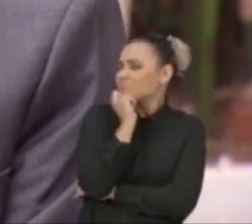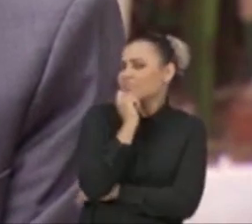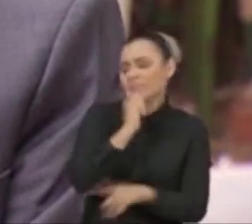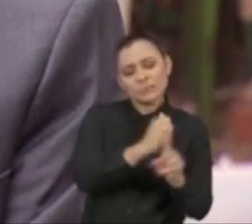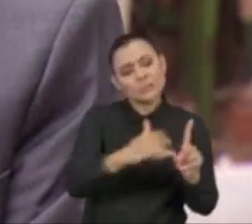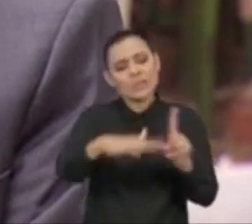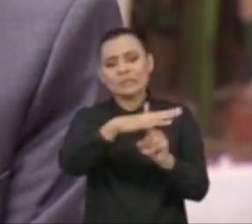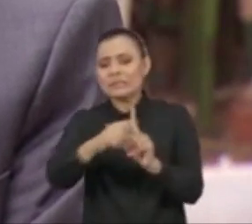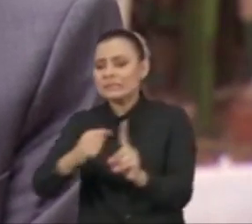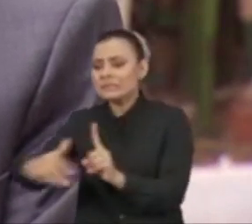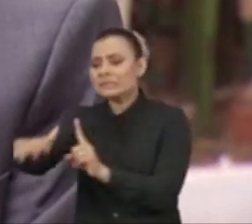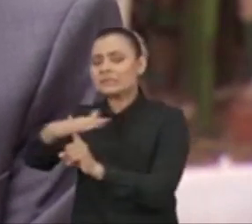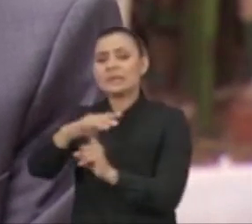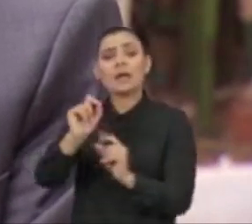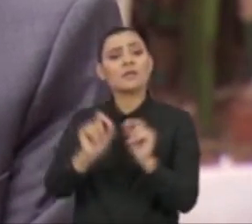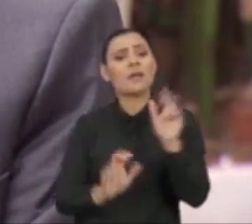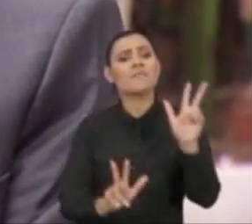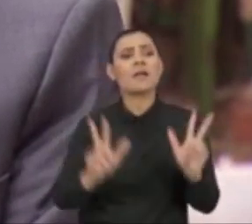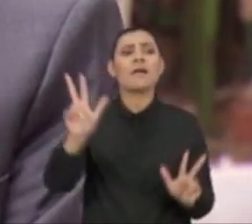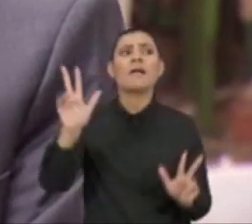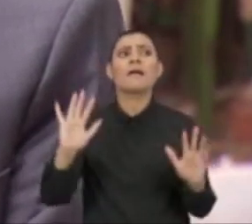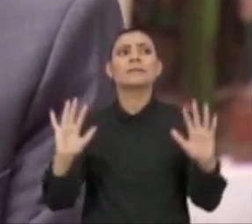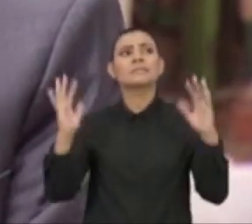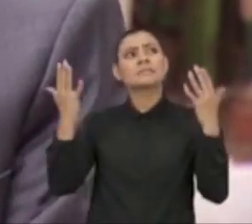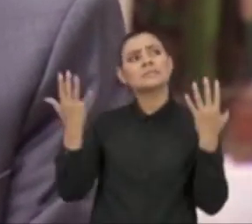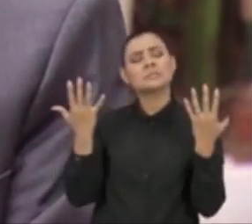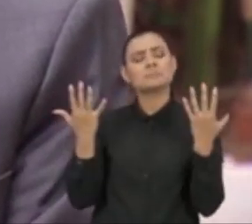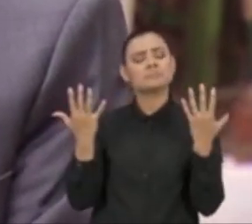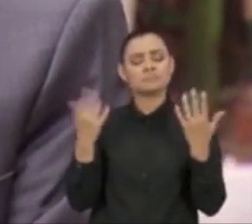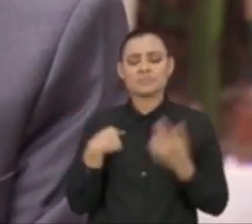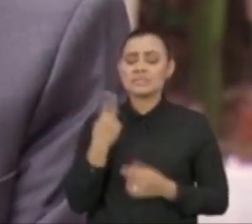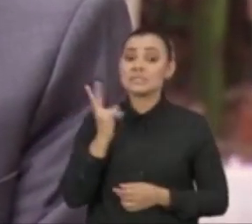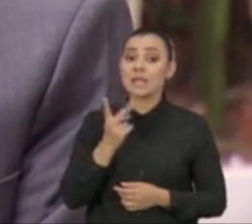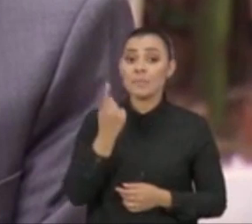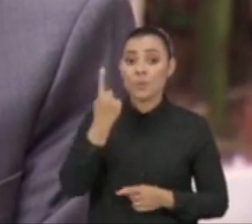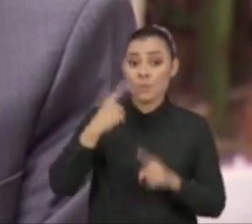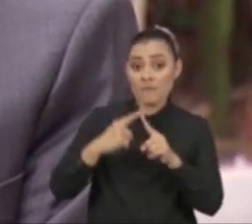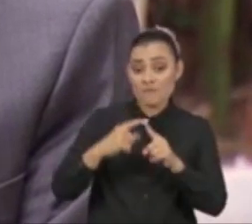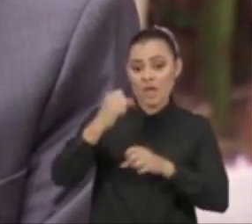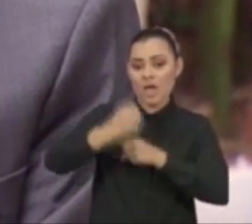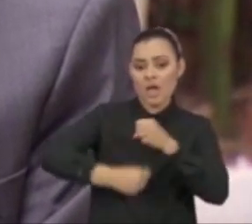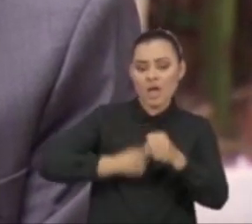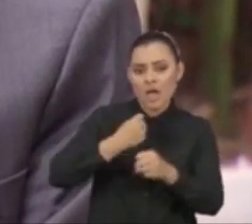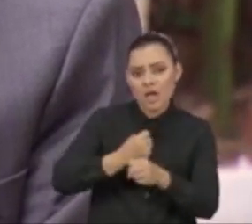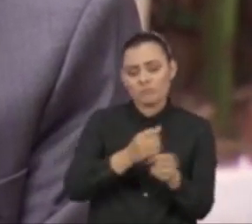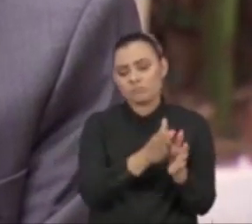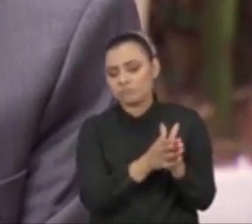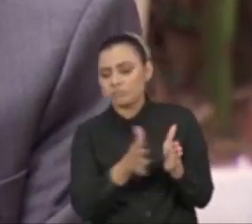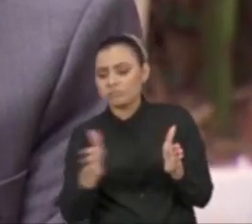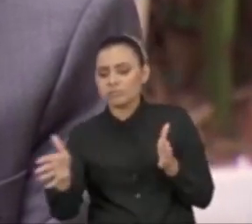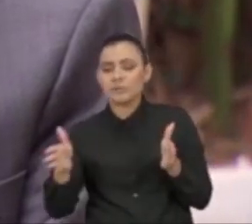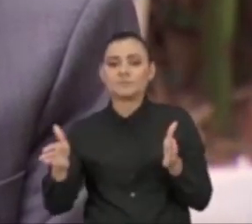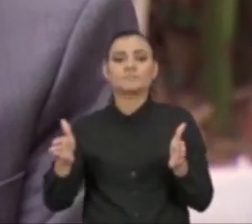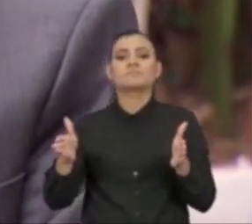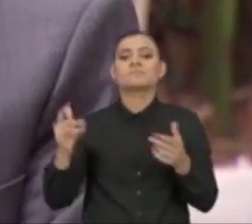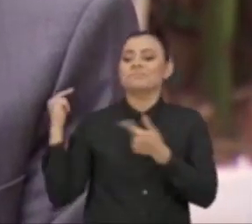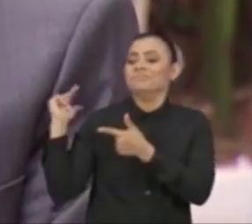sociedades tinham esse tal de festival. O que era isso? Uma vez por ano, alguns dias, os costumes